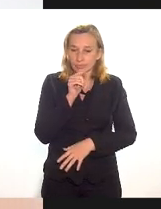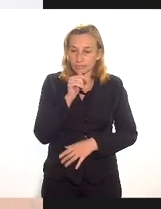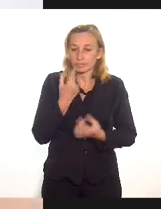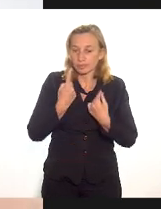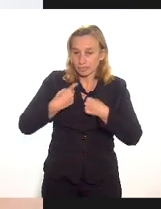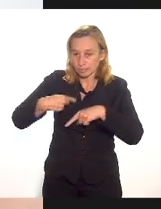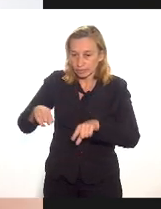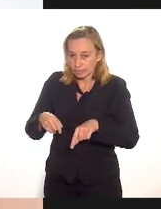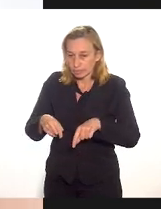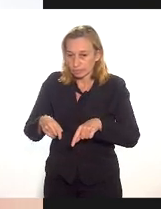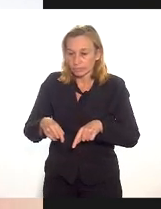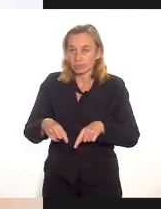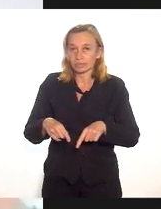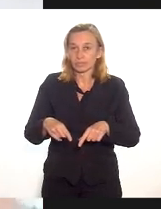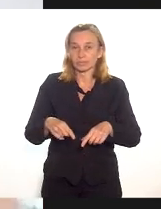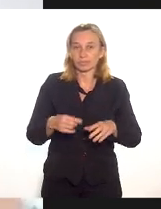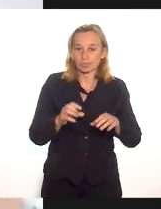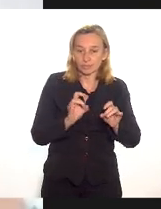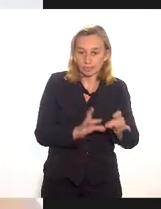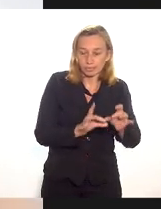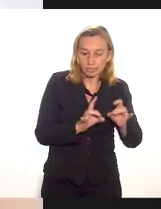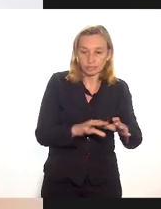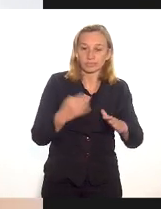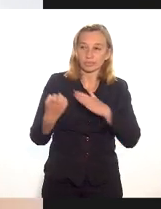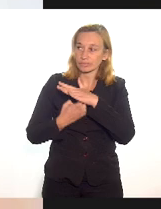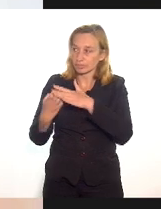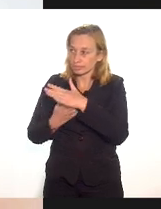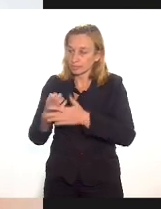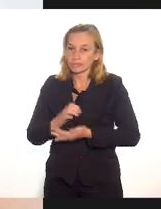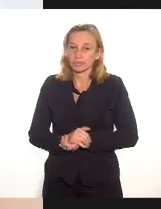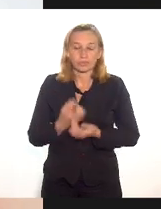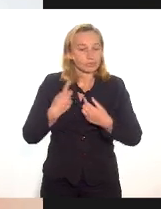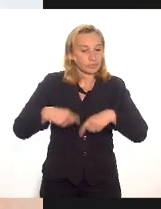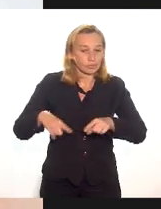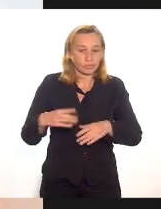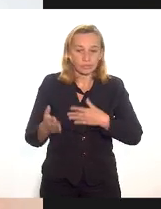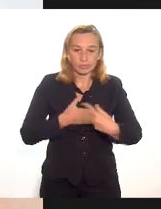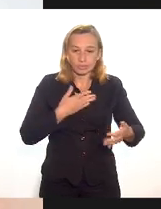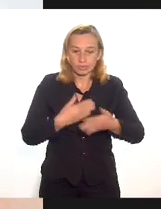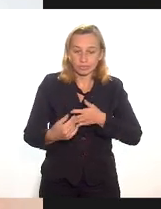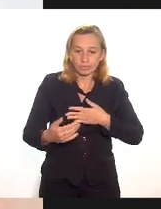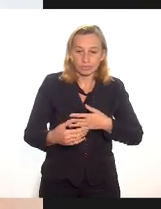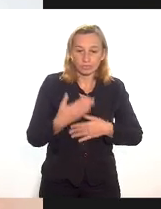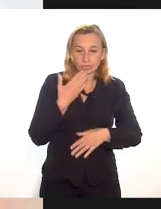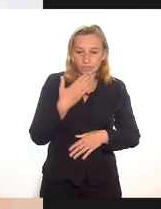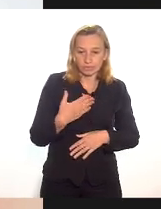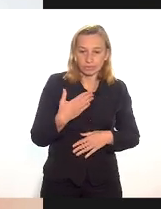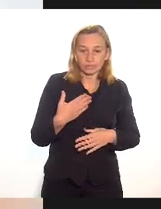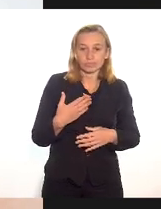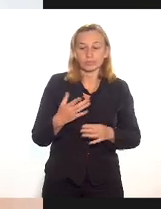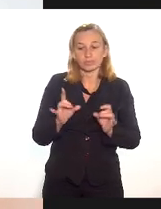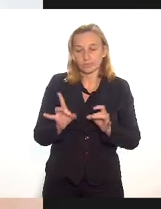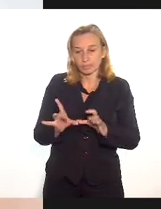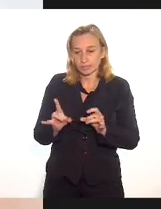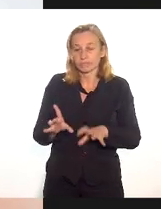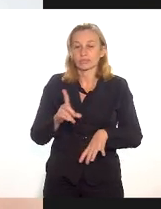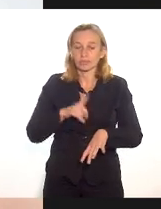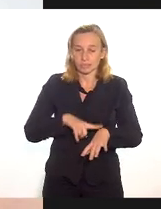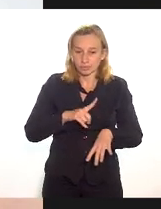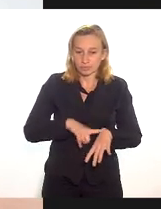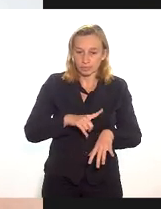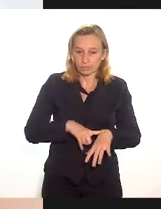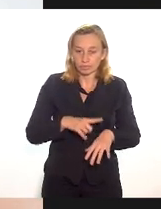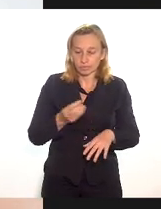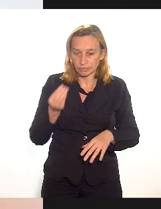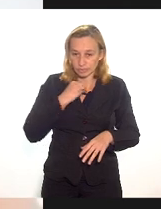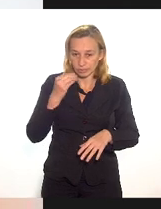contra a privatização da SEDAI e contra a qualquer tipo de privatização nesse momento que vai enfraquecer a